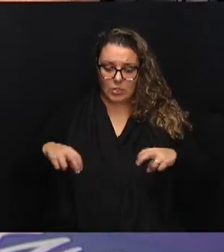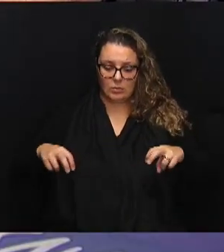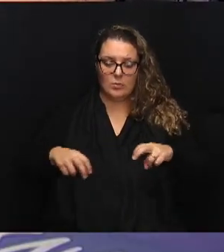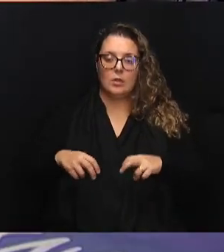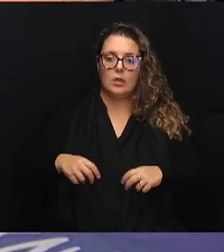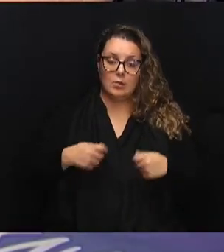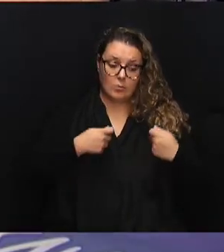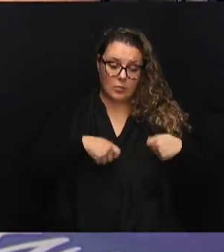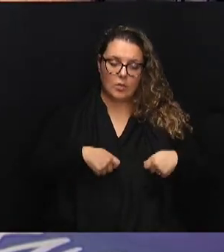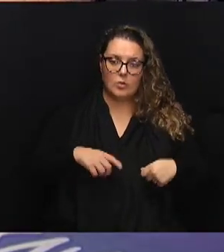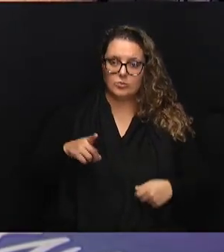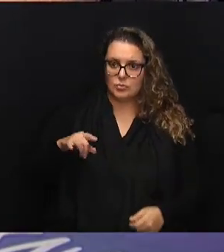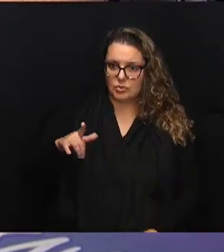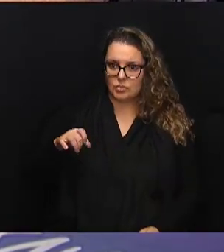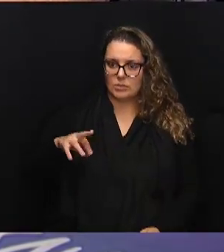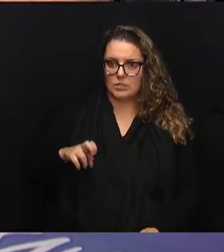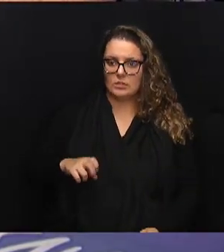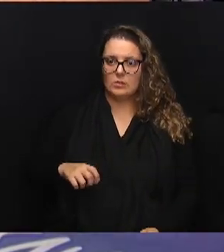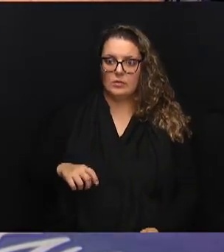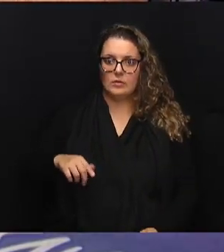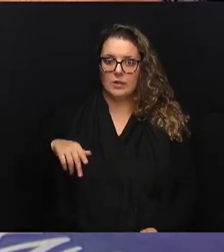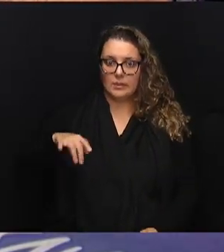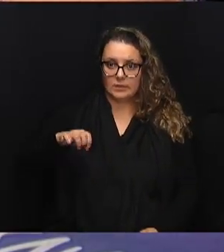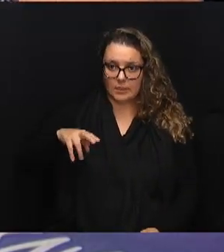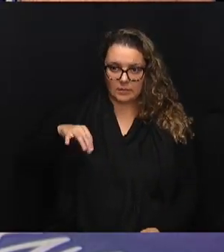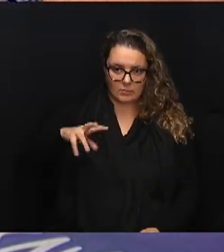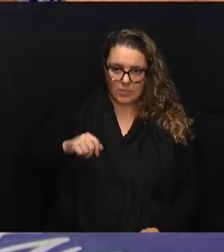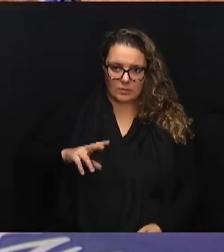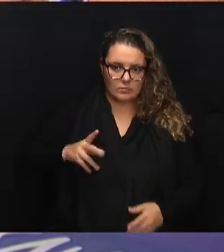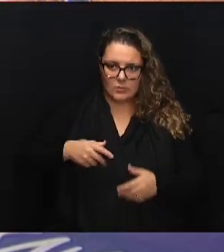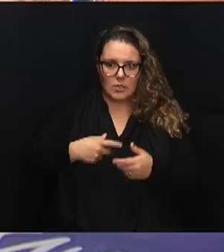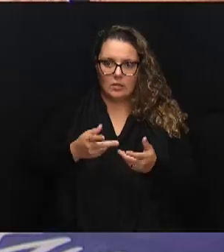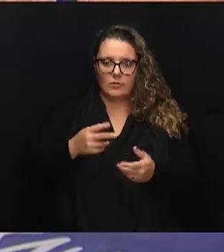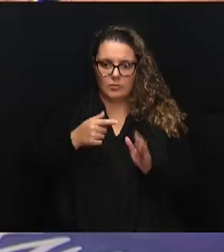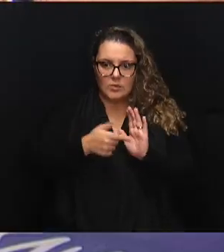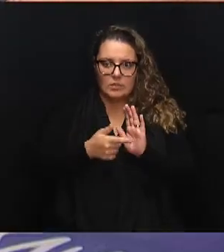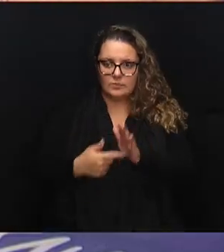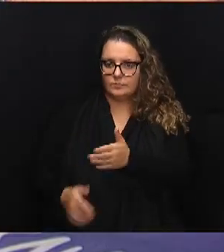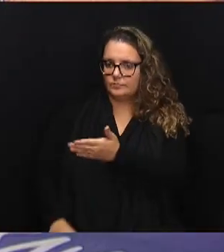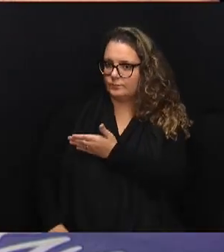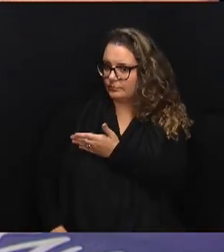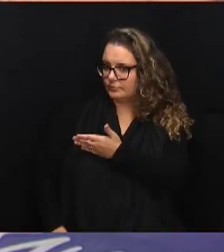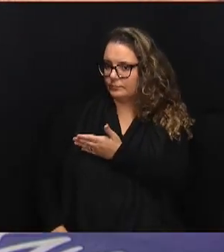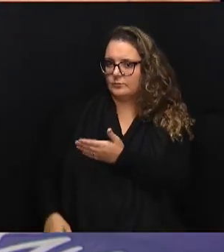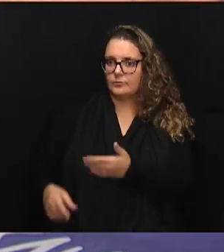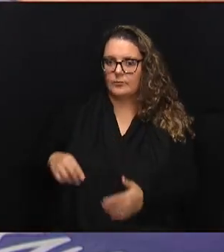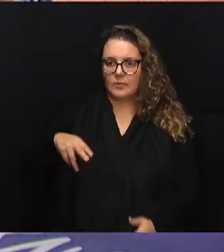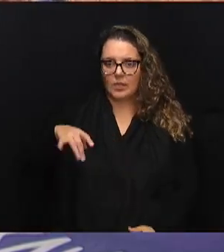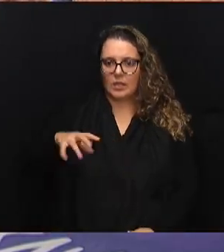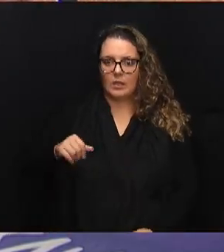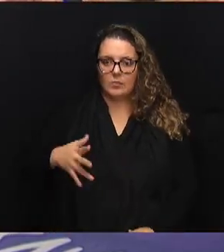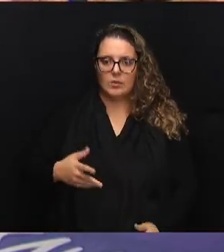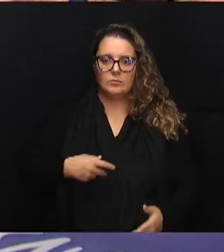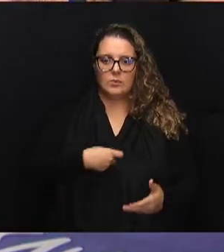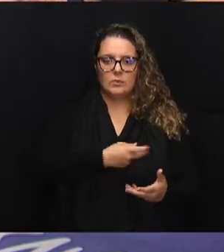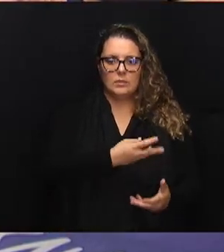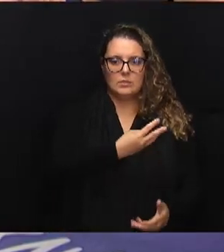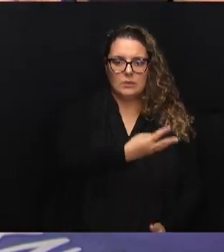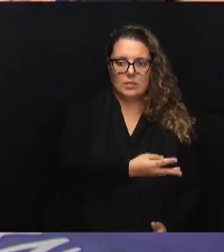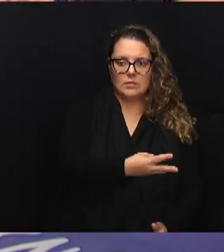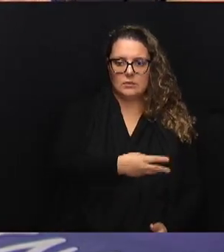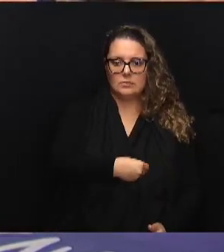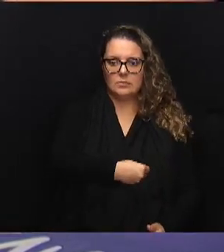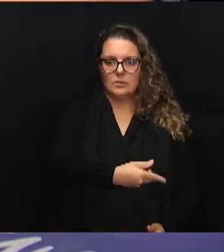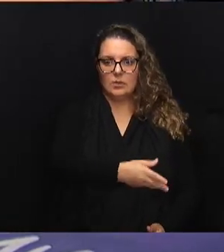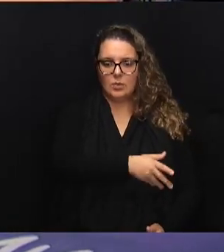aposta e o dealer vai queimar uma carta do baralho. Então vou até ajustar para você aqui. Então o dealer queima uma carta, desce 3 cartas e bate o